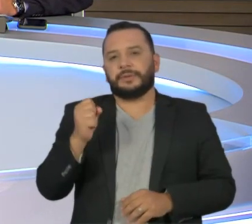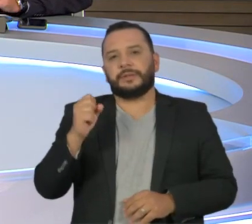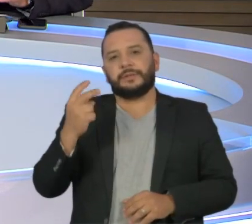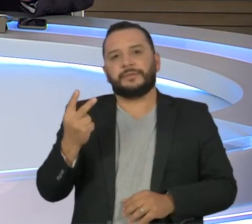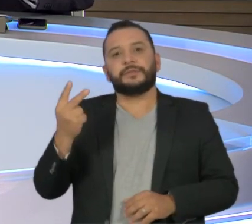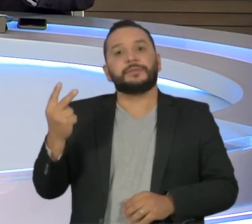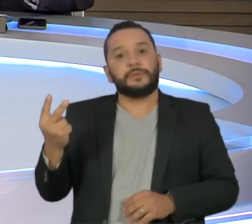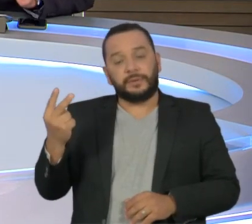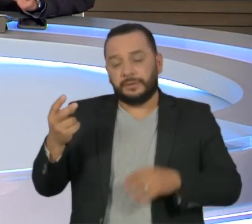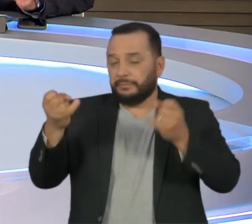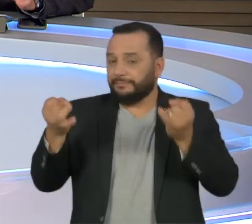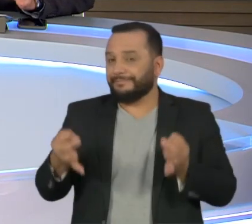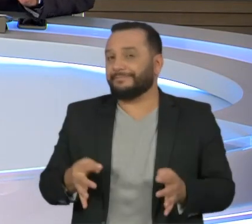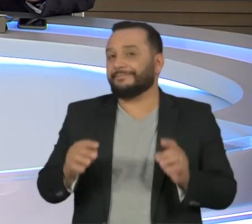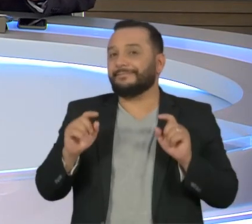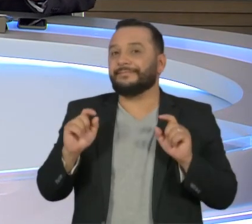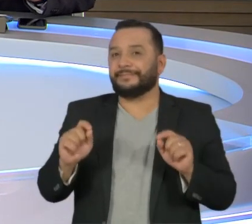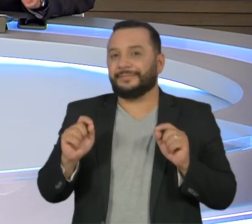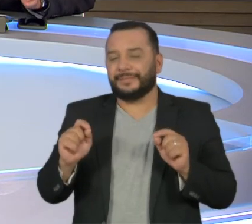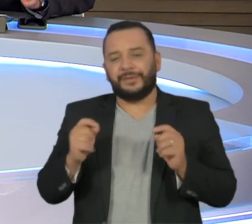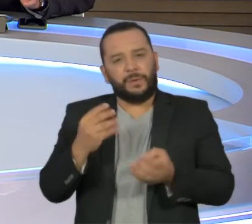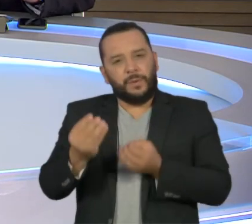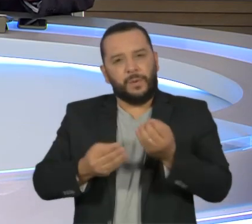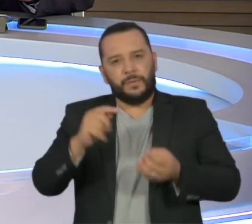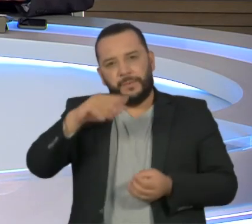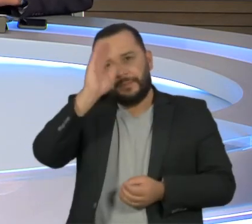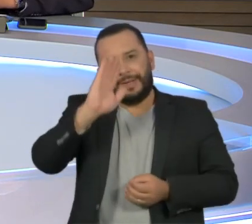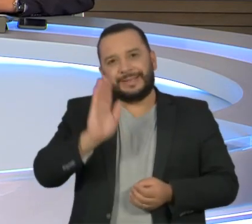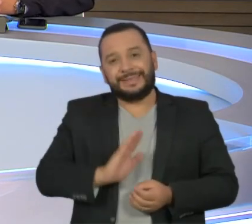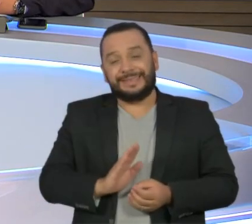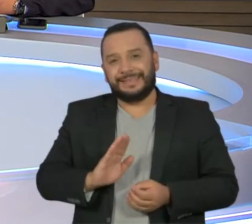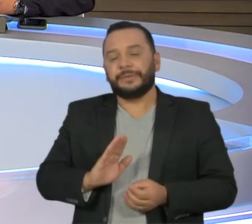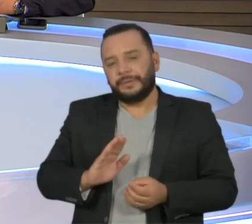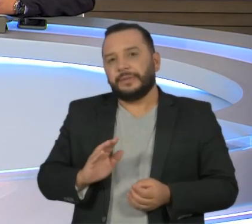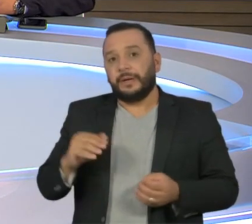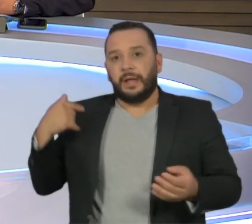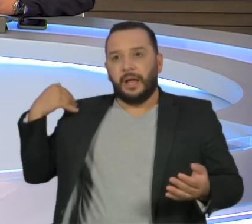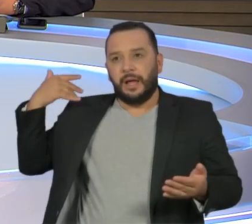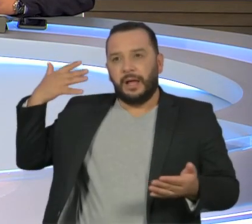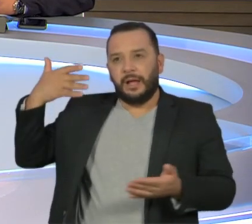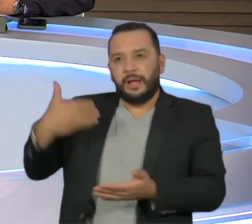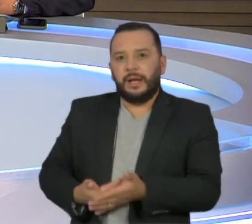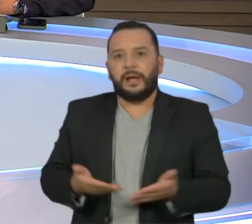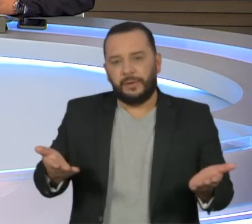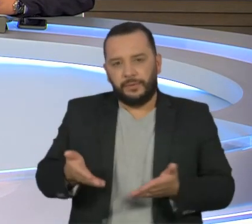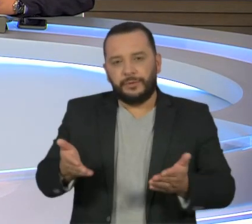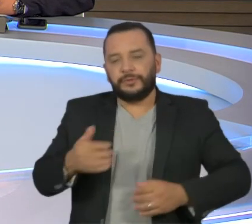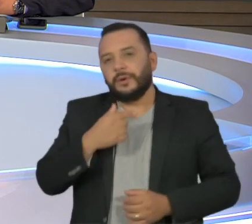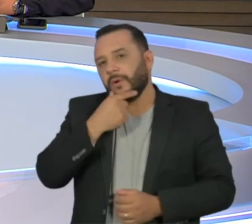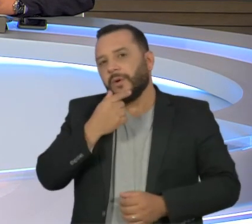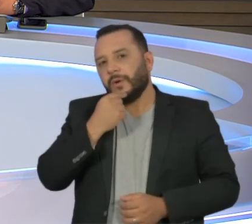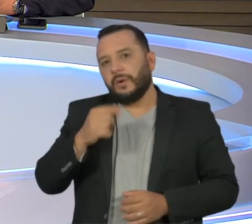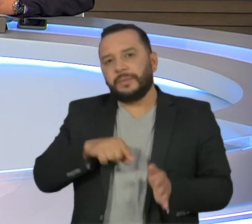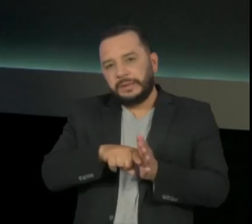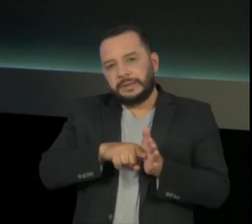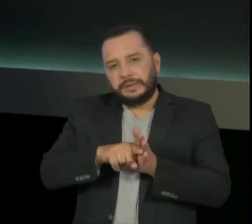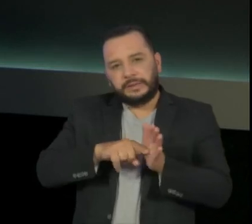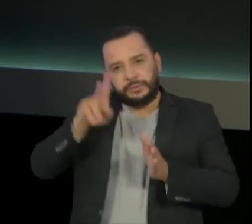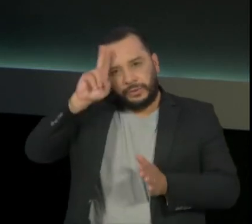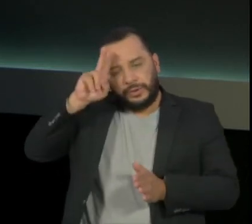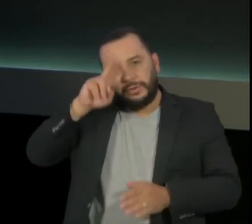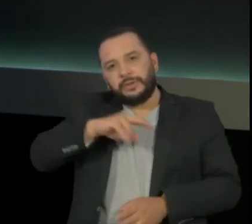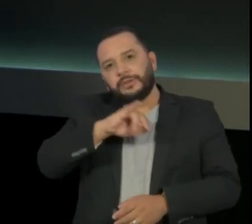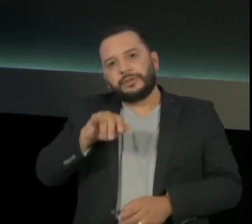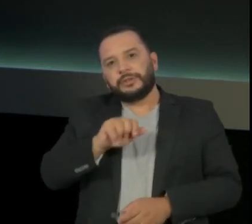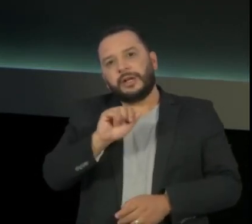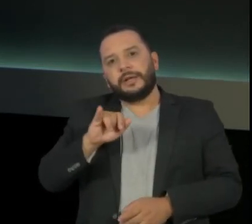1822 explica muito do que o Brasil é até hoje. Quem conta é o historiador Jaime Pinsky.